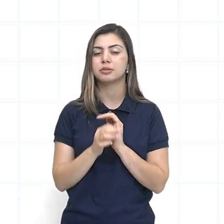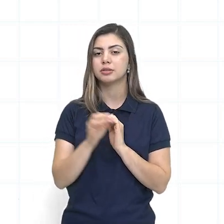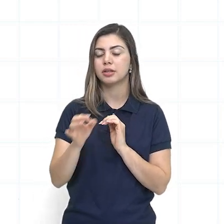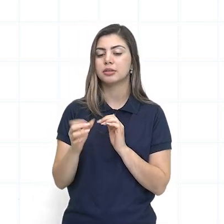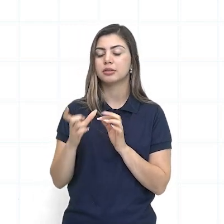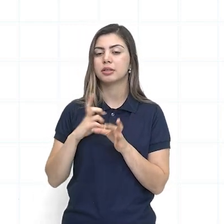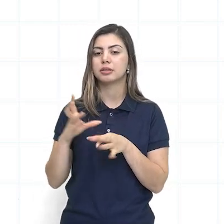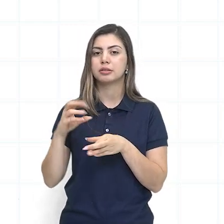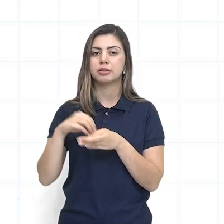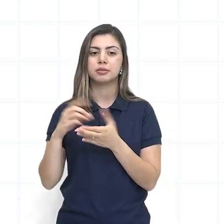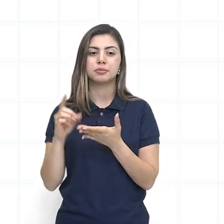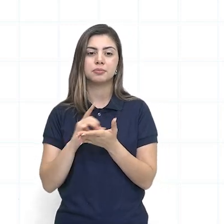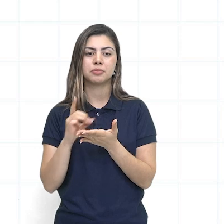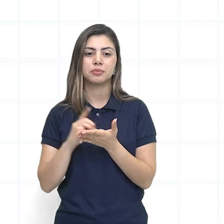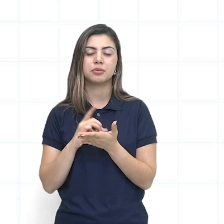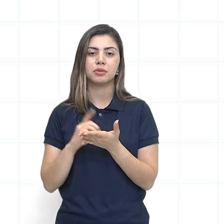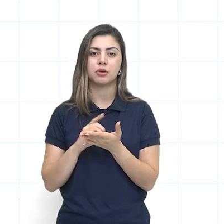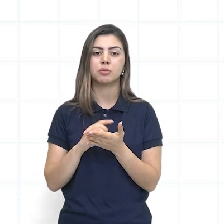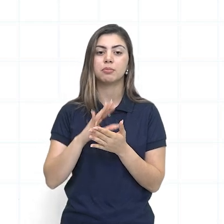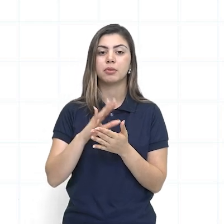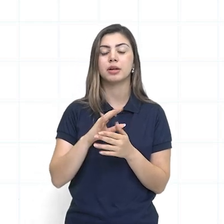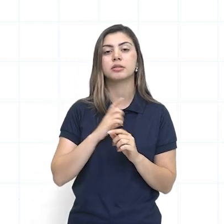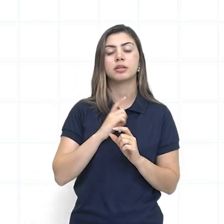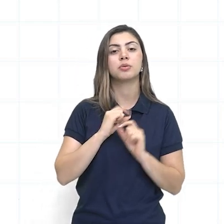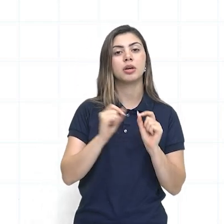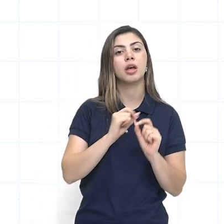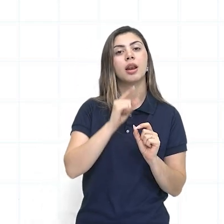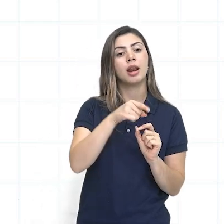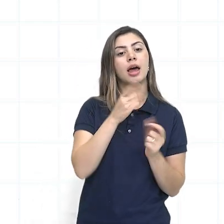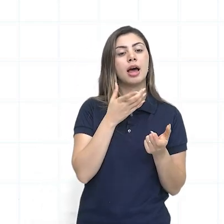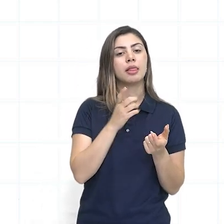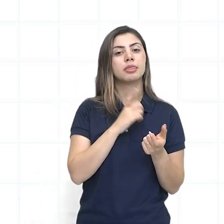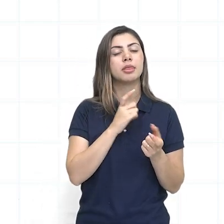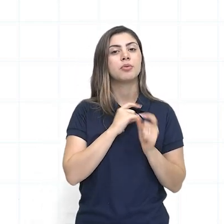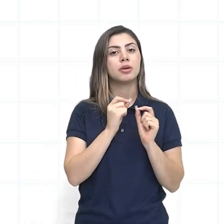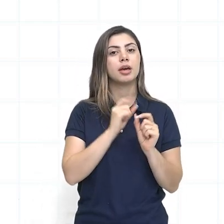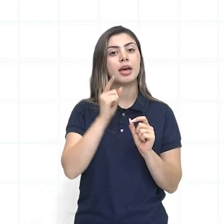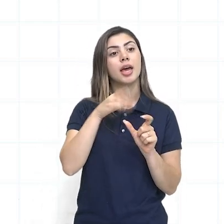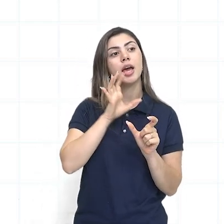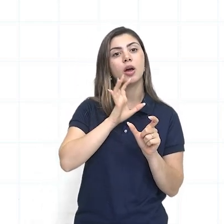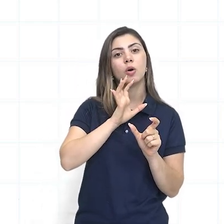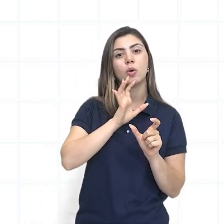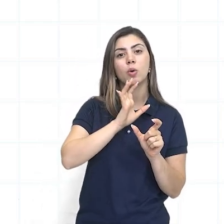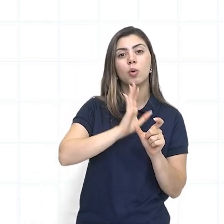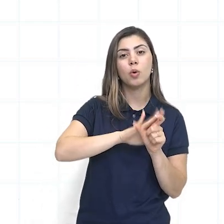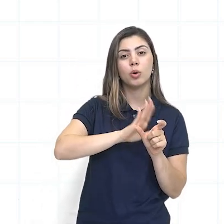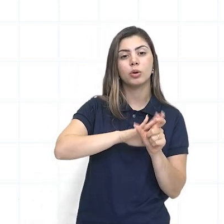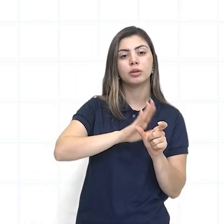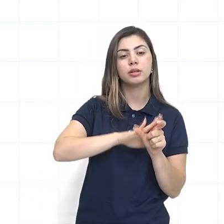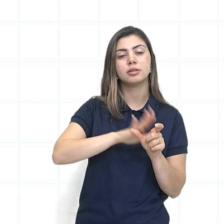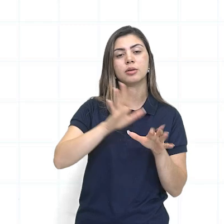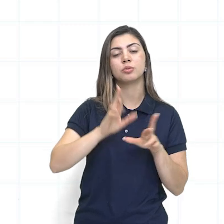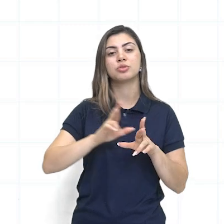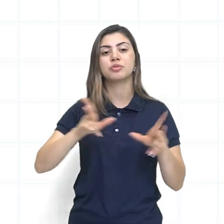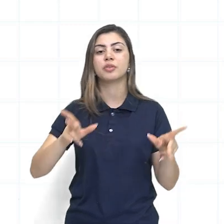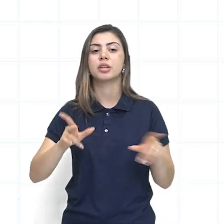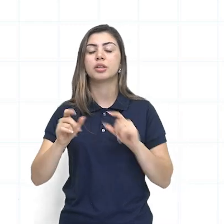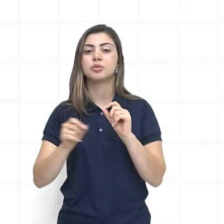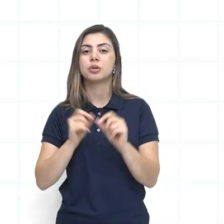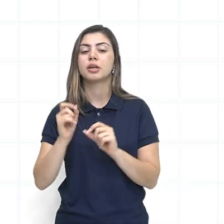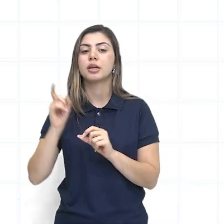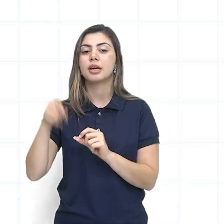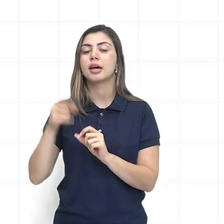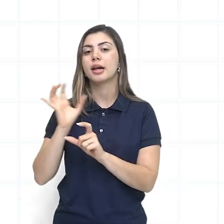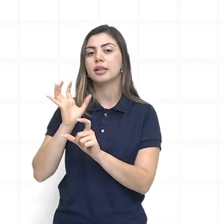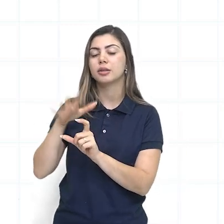esta conotação, diferente do denotativo, né, que é bem prático. A